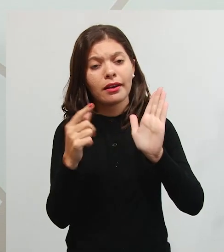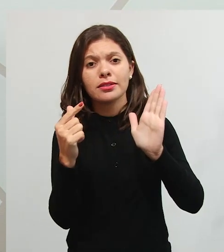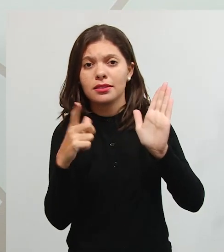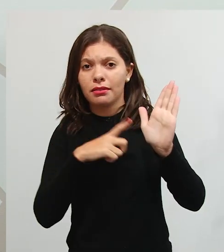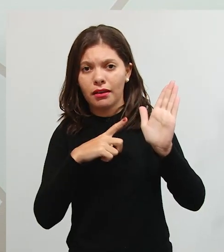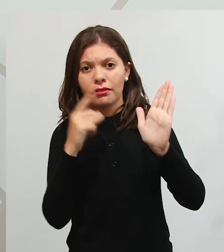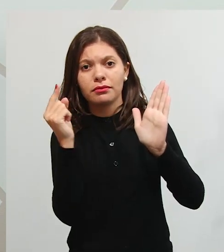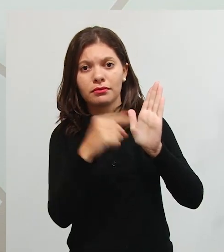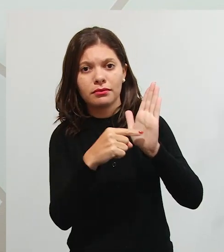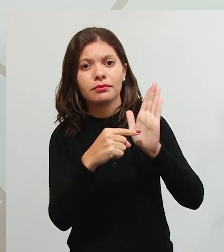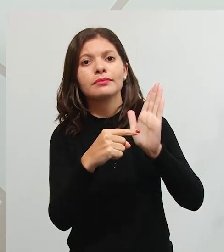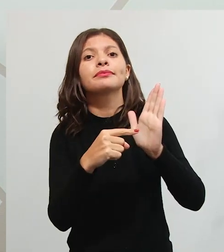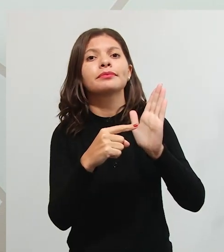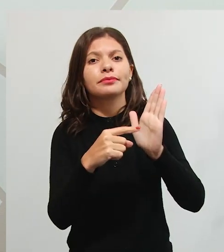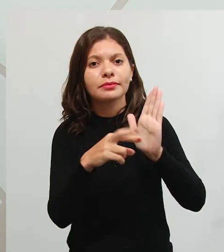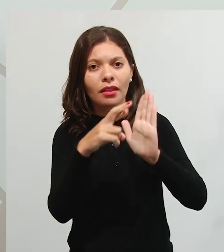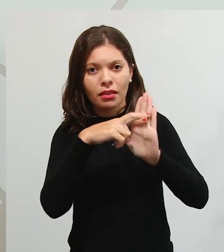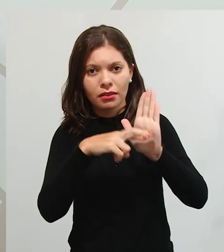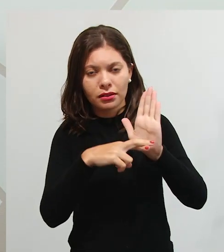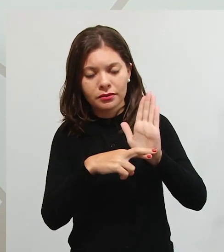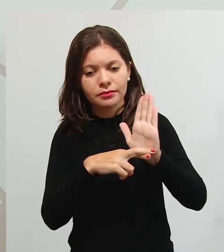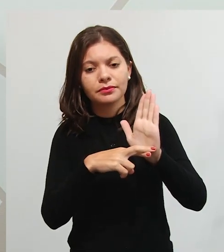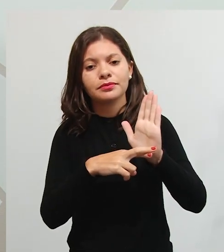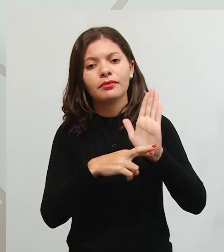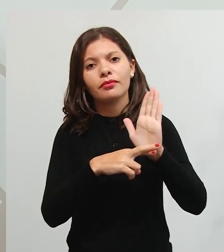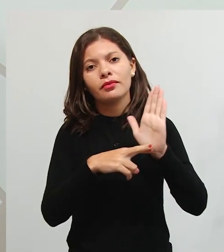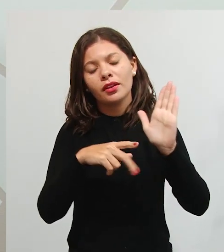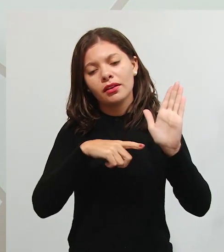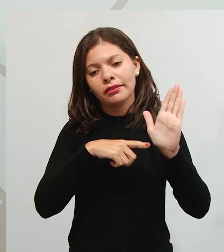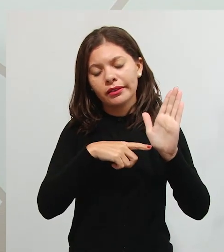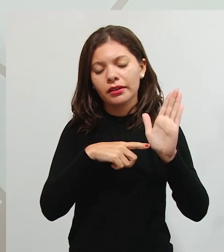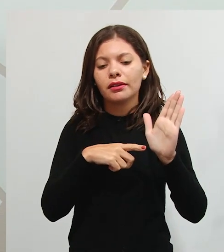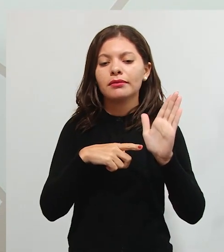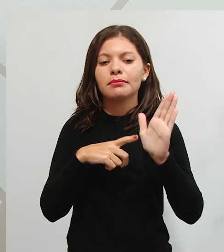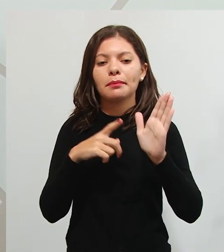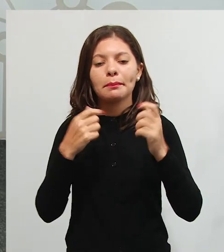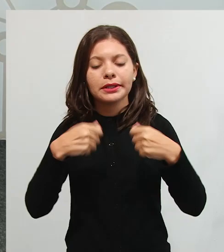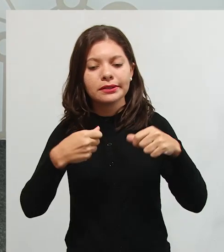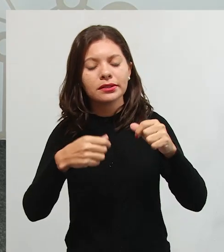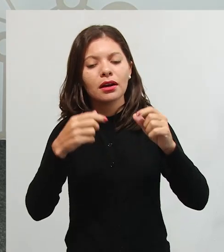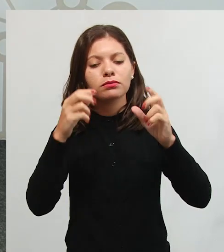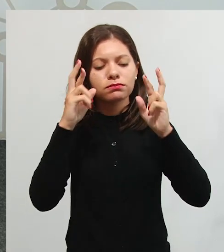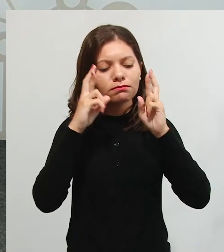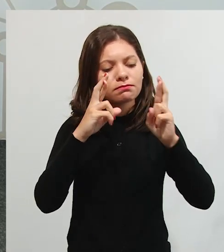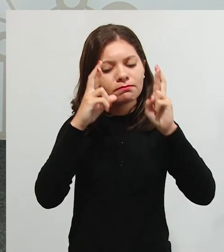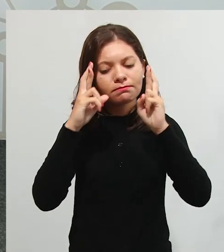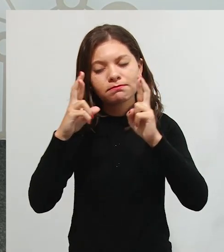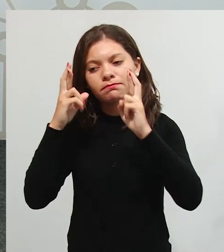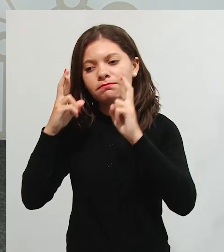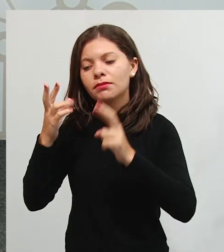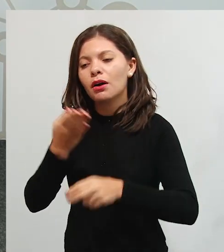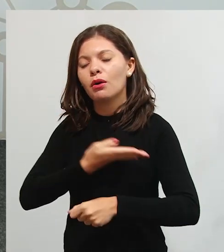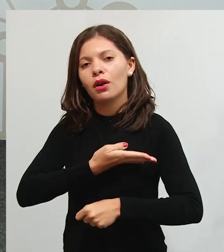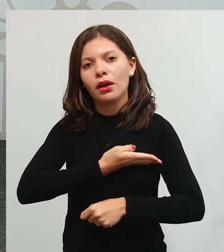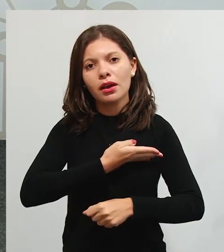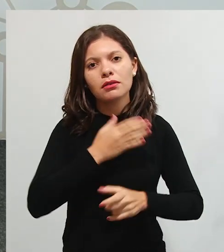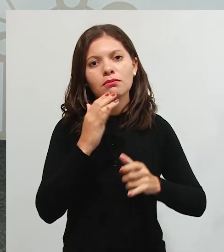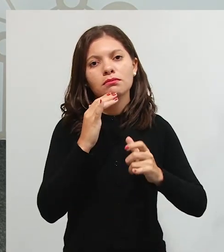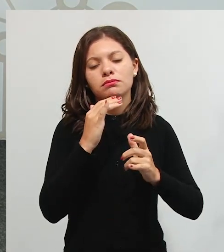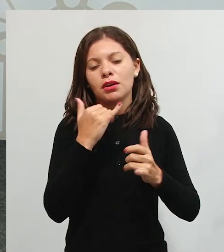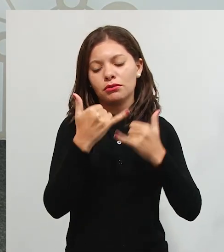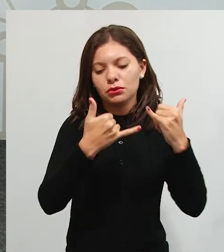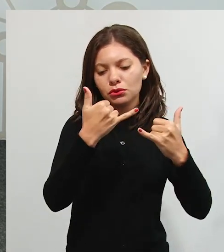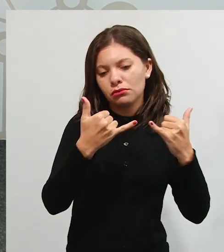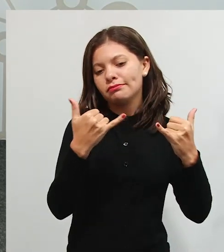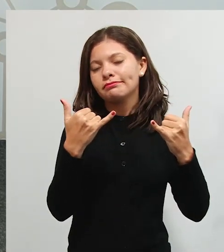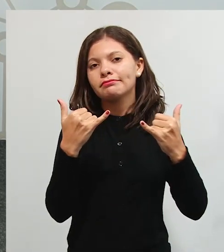que existem algumas regras e que ela precisa respeitar para que esse jogo possa ser mais